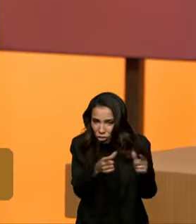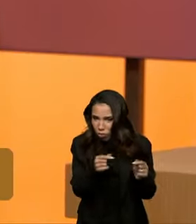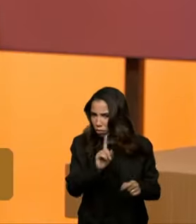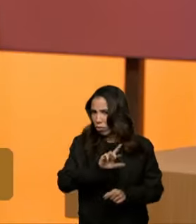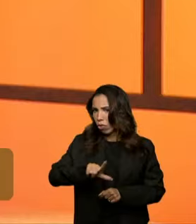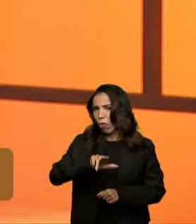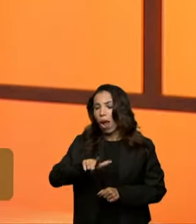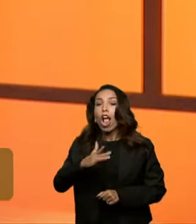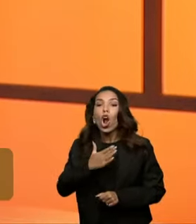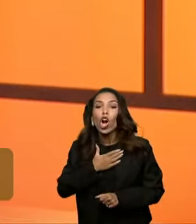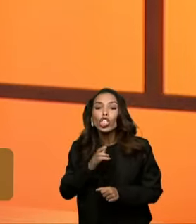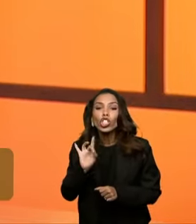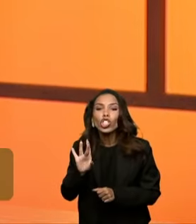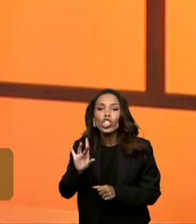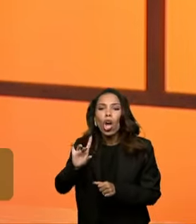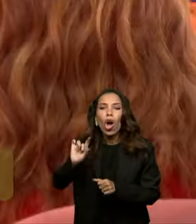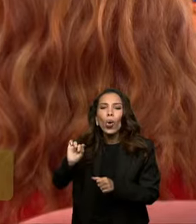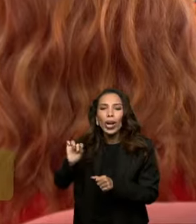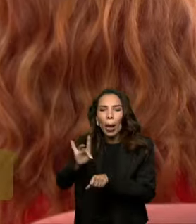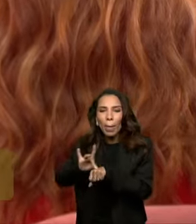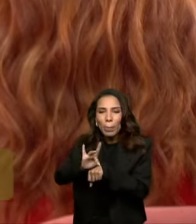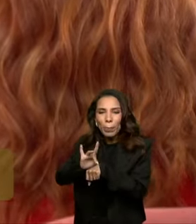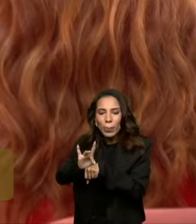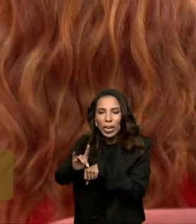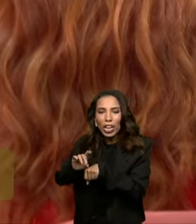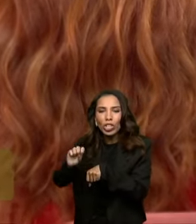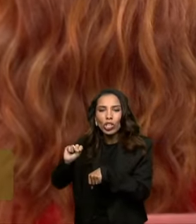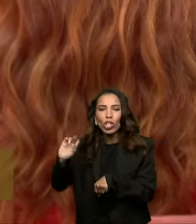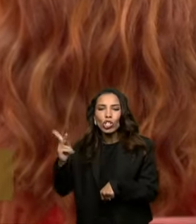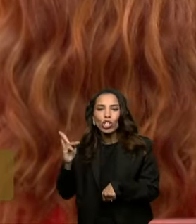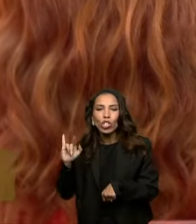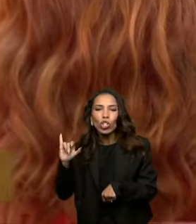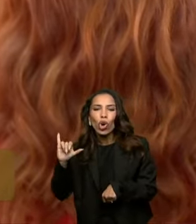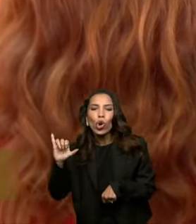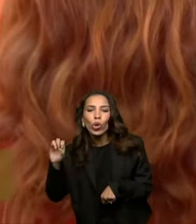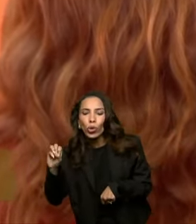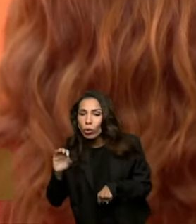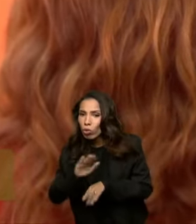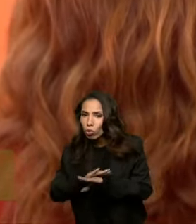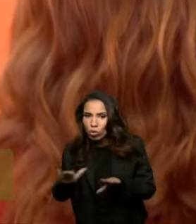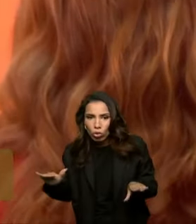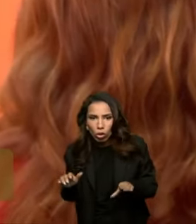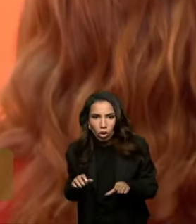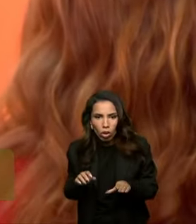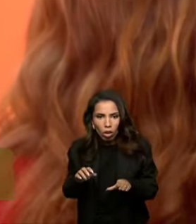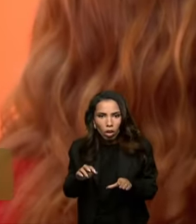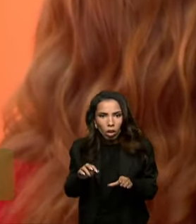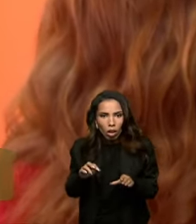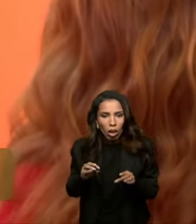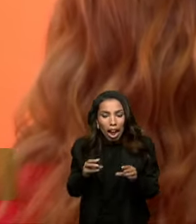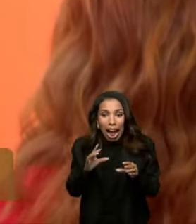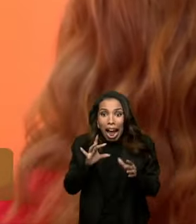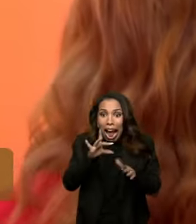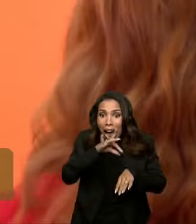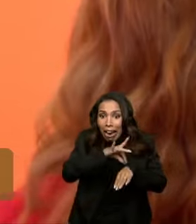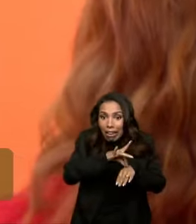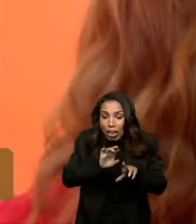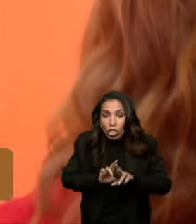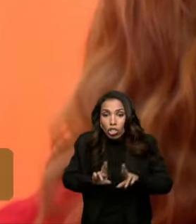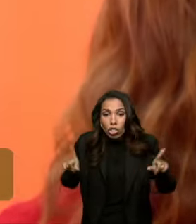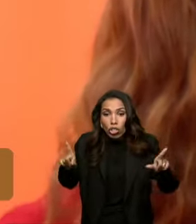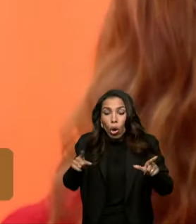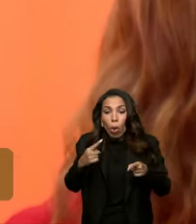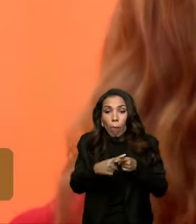louca do shoyu. Eu também sou louca do shoyu. A textura da carne é diferente por causa do oceano. Do peixe, né? O oceano